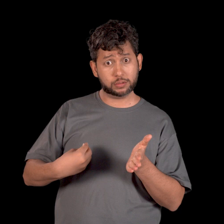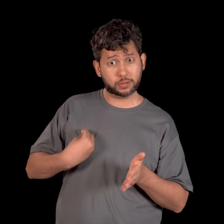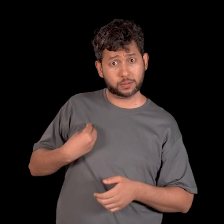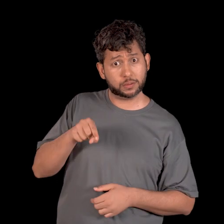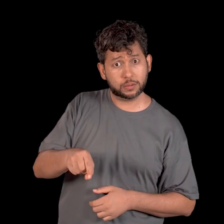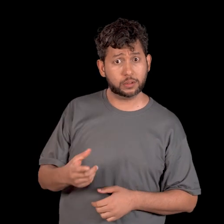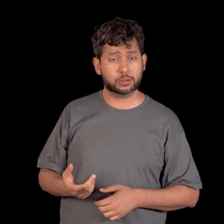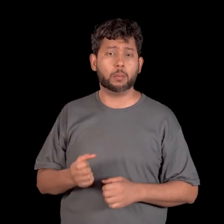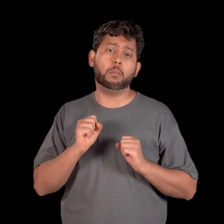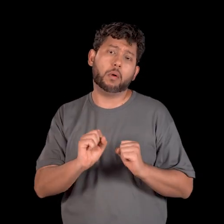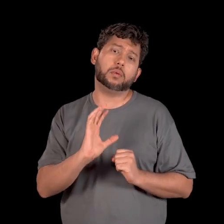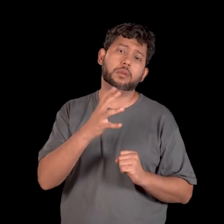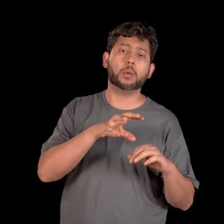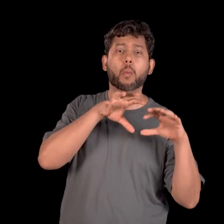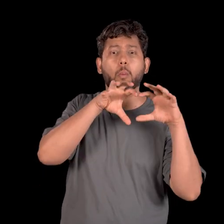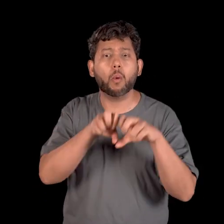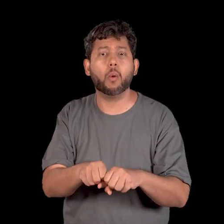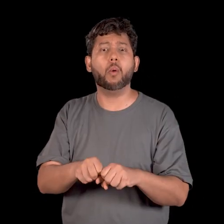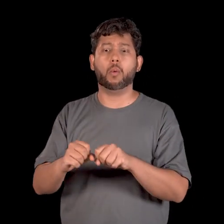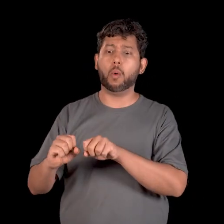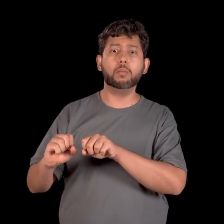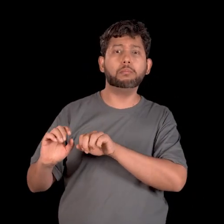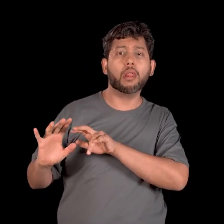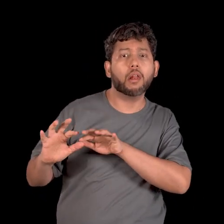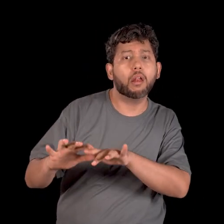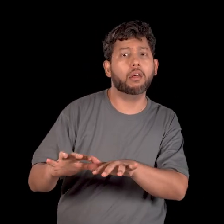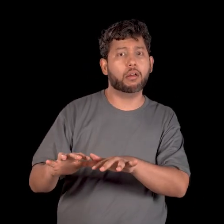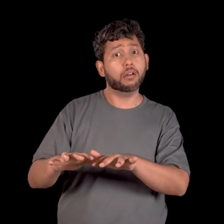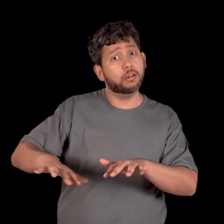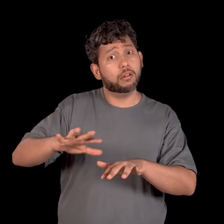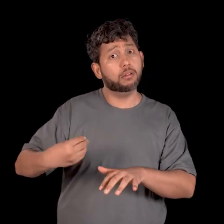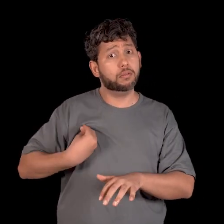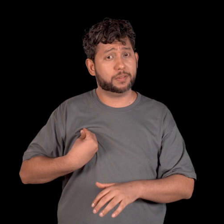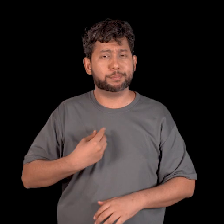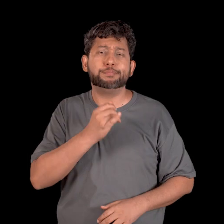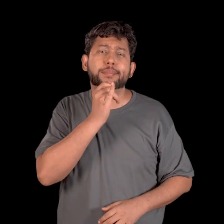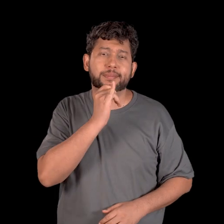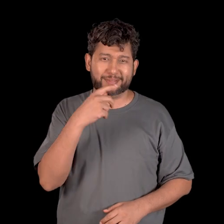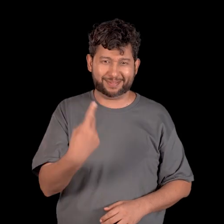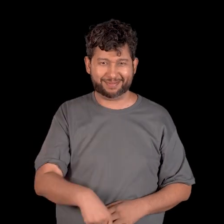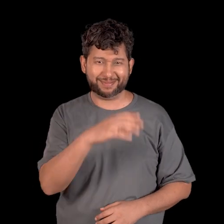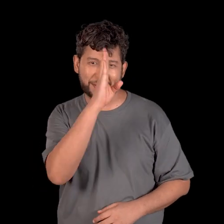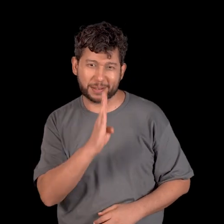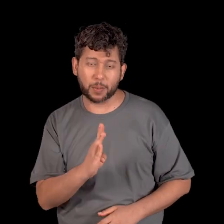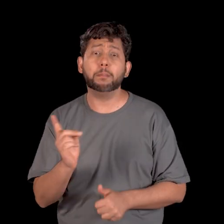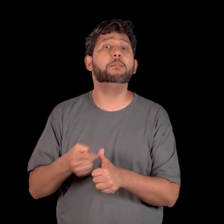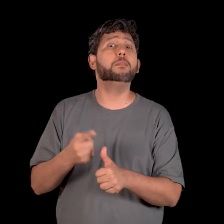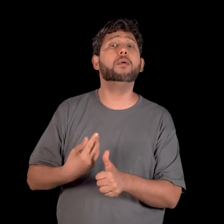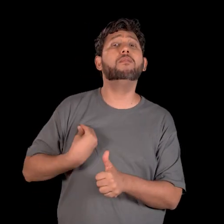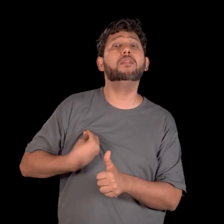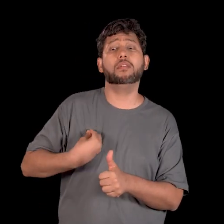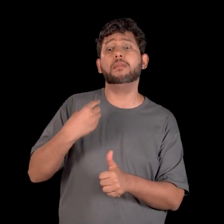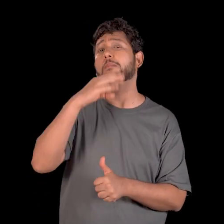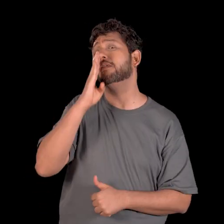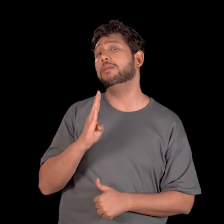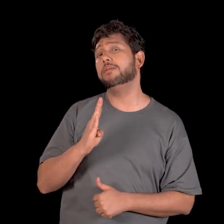se tornam predominantes, seja pela colonização ou de sua ocupação, entre outros meios. No caso do Brasil, os